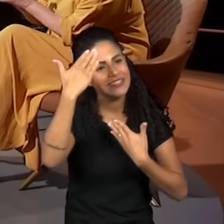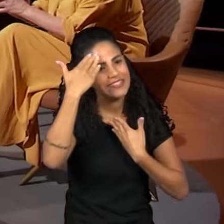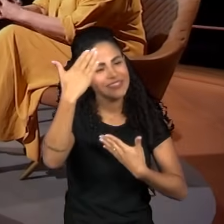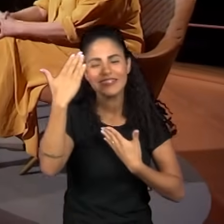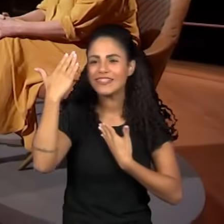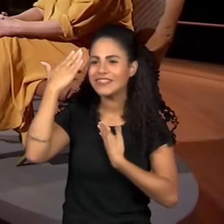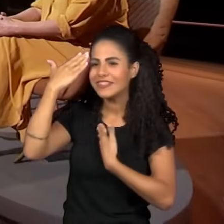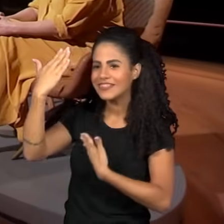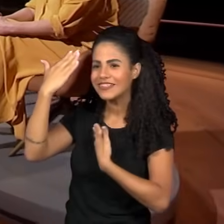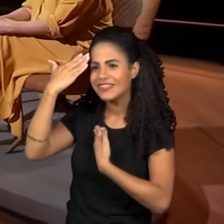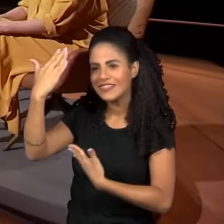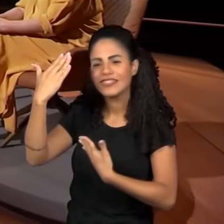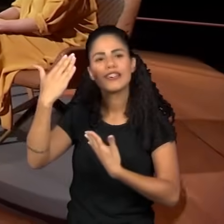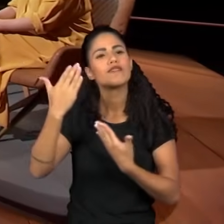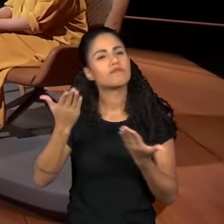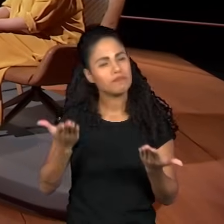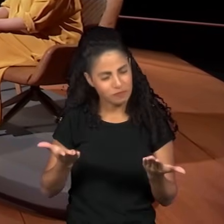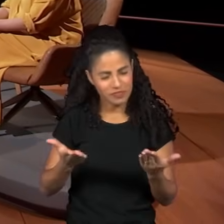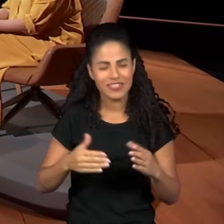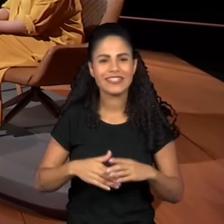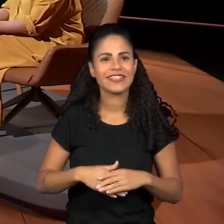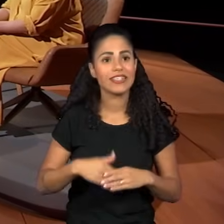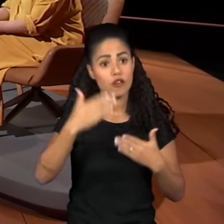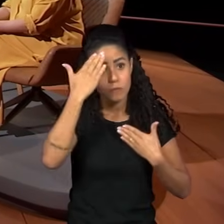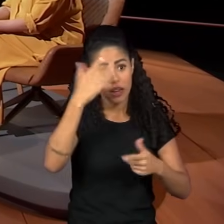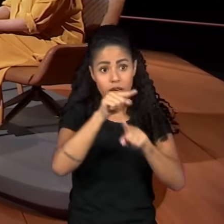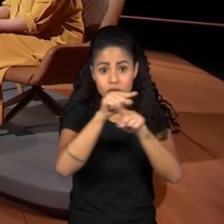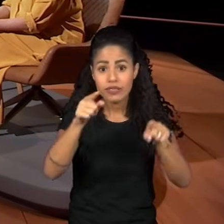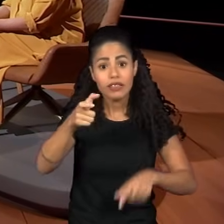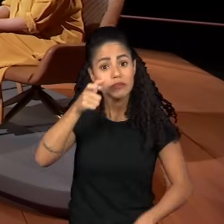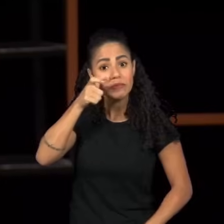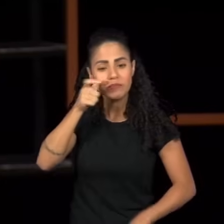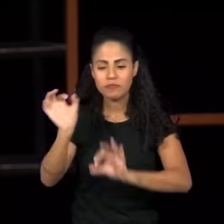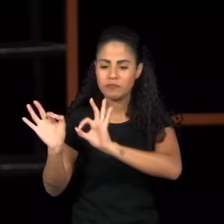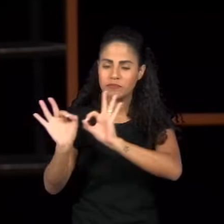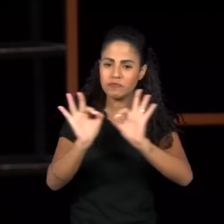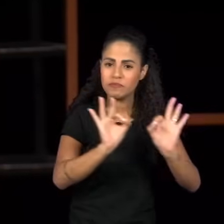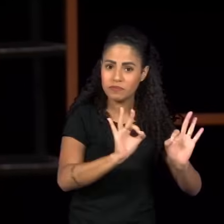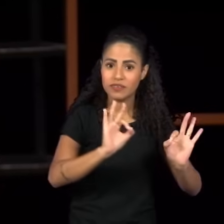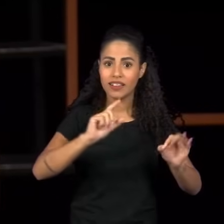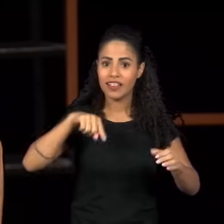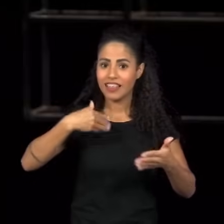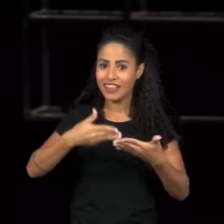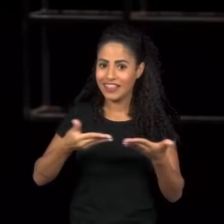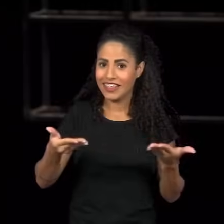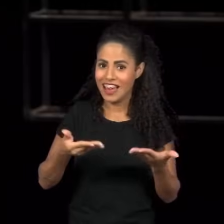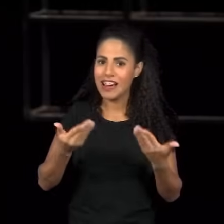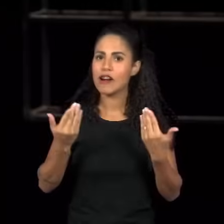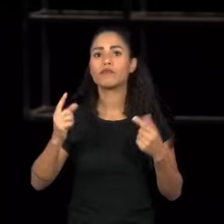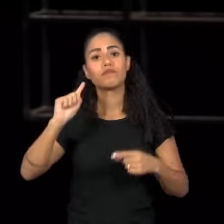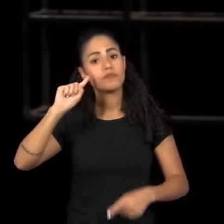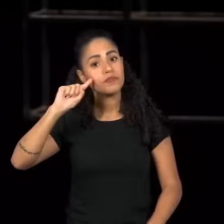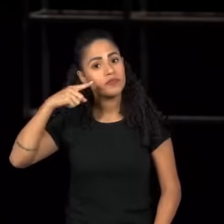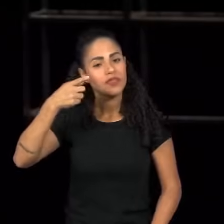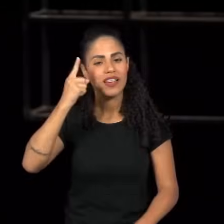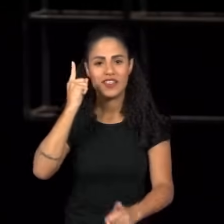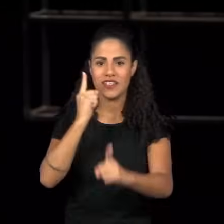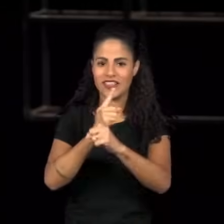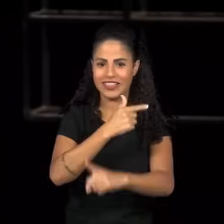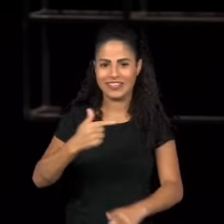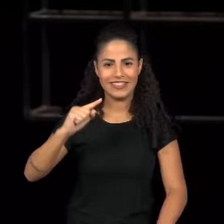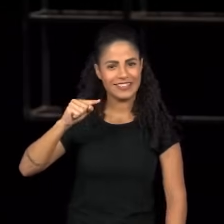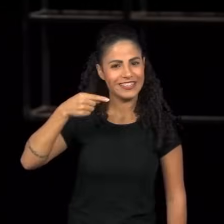Muito, muito. Muito obrigada. Obrigado a todos que acompanharam o nosso programa até agora. E a gente se vê na próxima